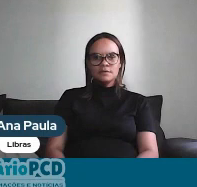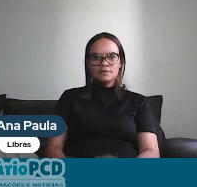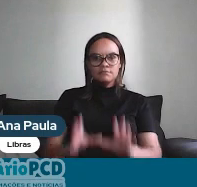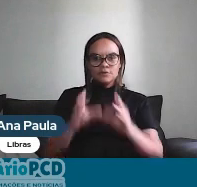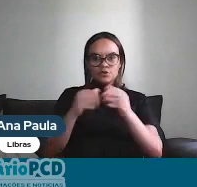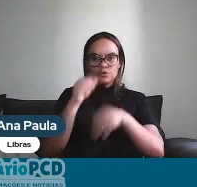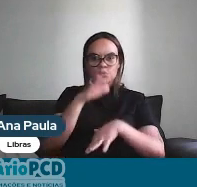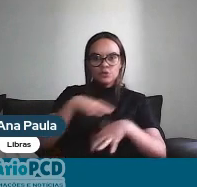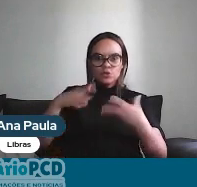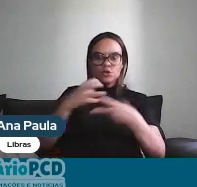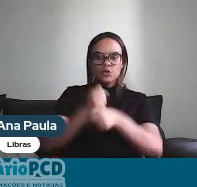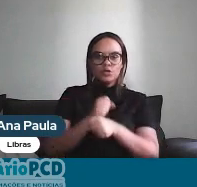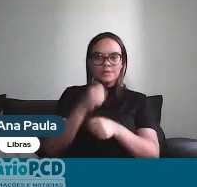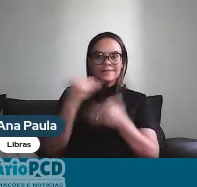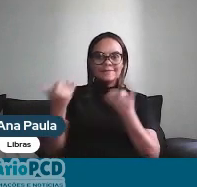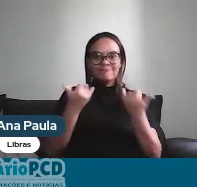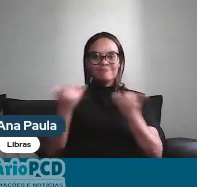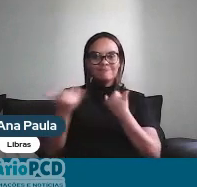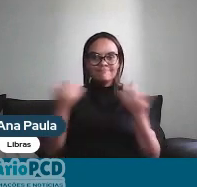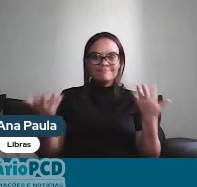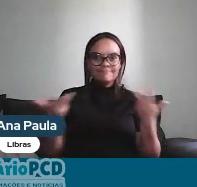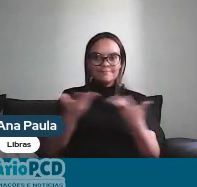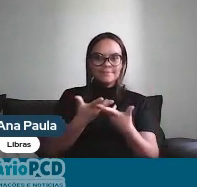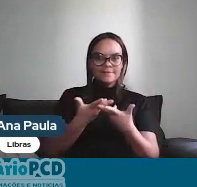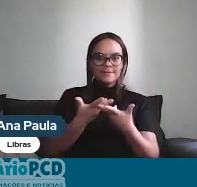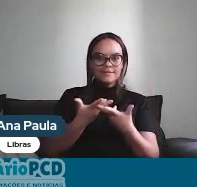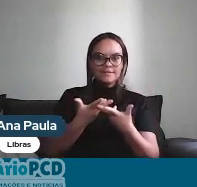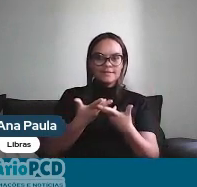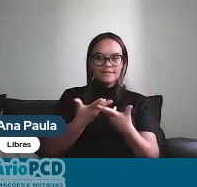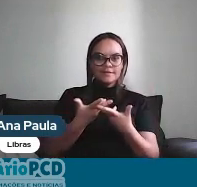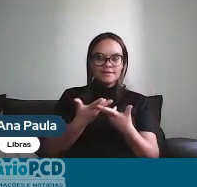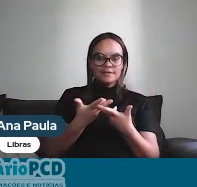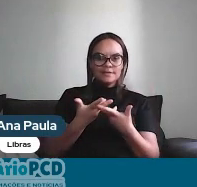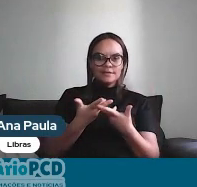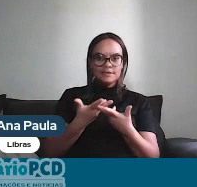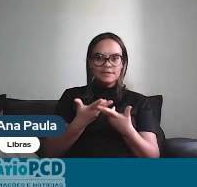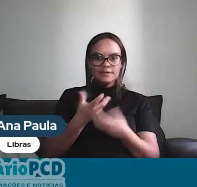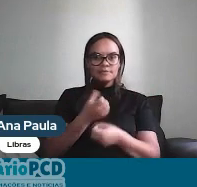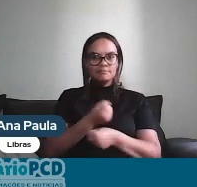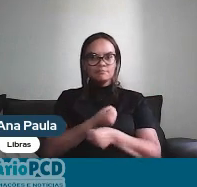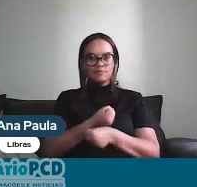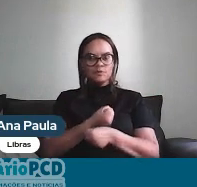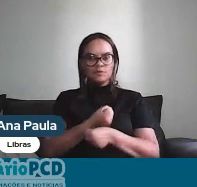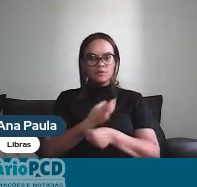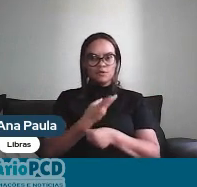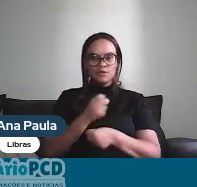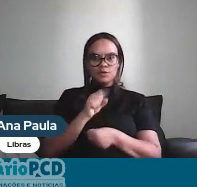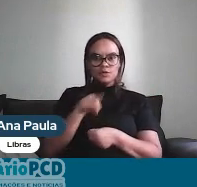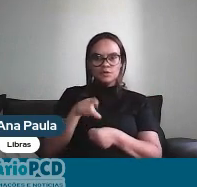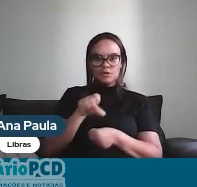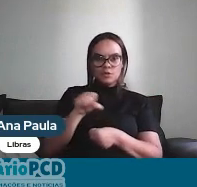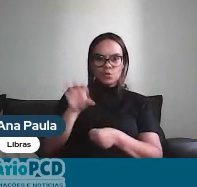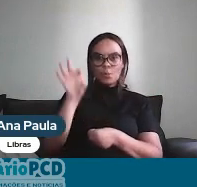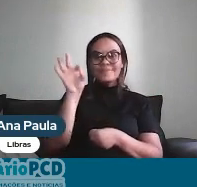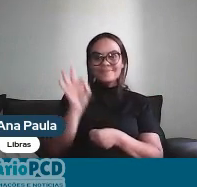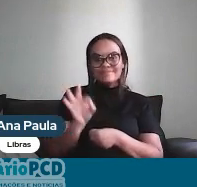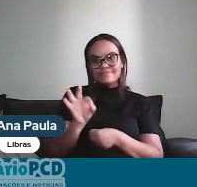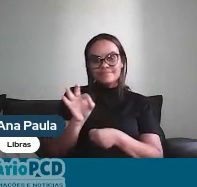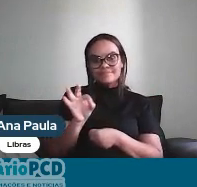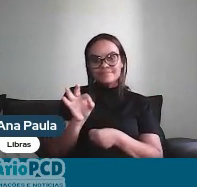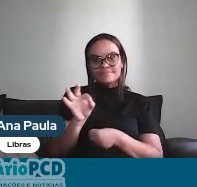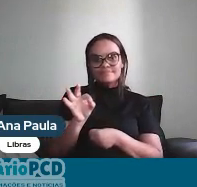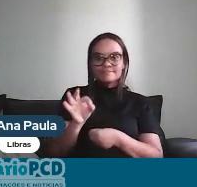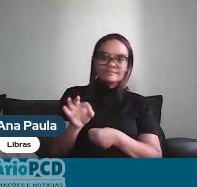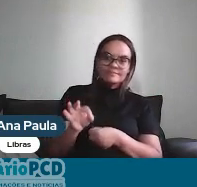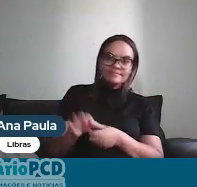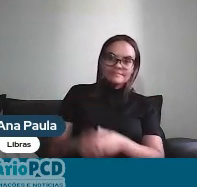das informações que foram trazidas. Que uma coisa é um número, por exemplo, dizer 8,9% da